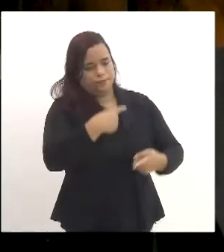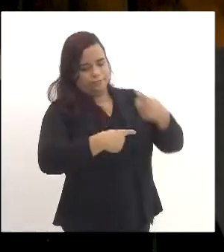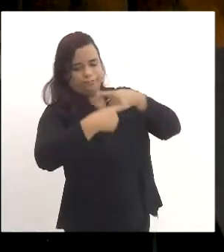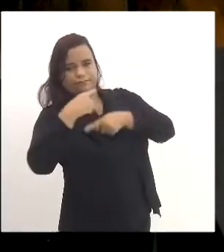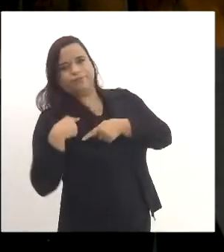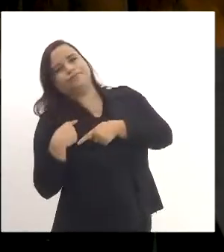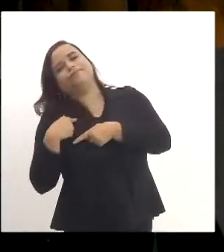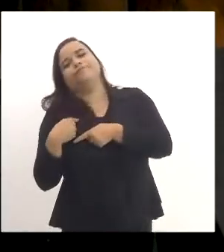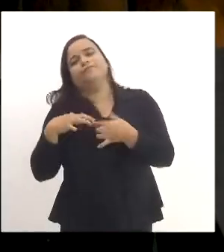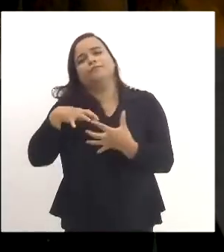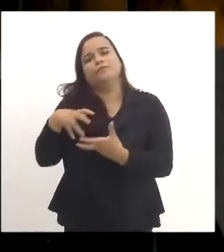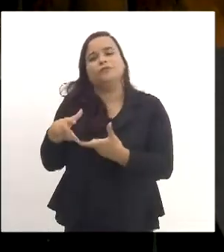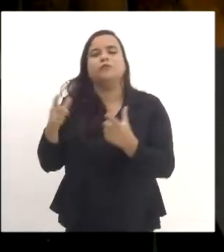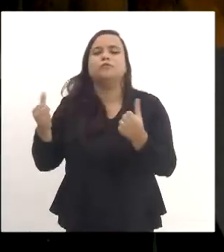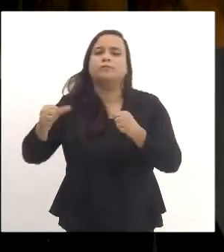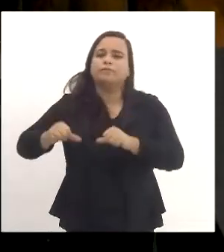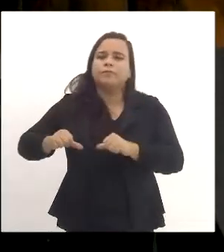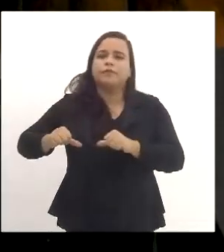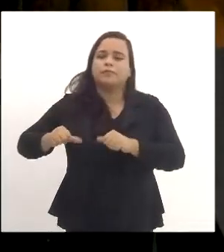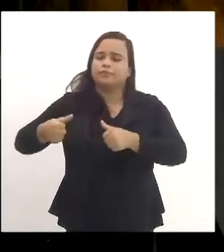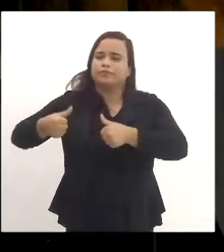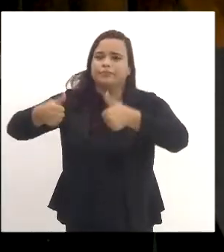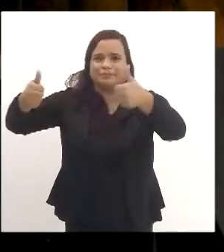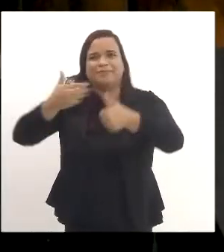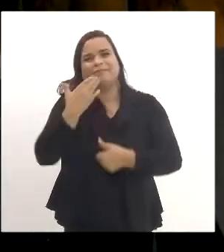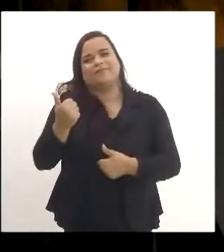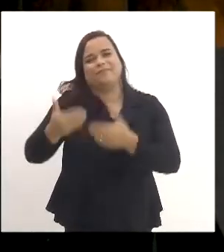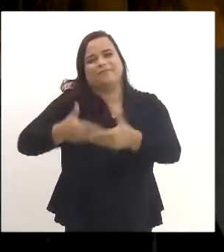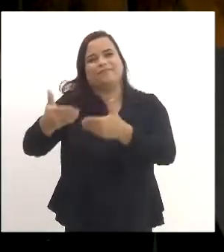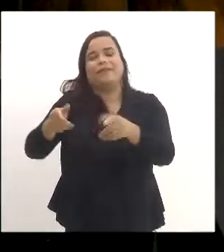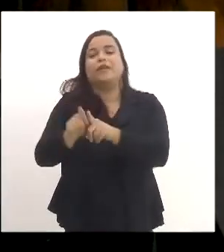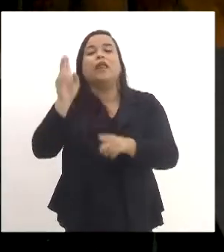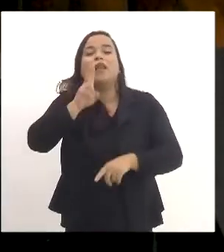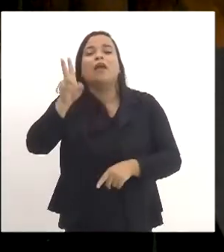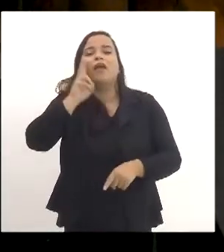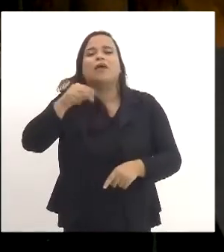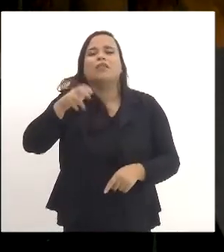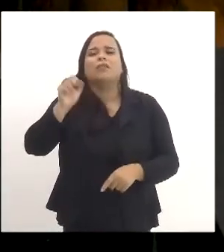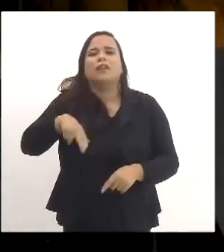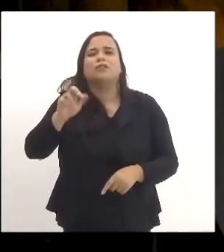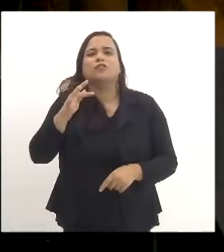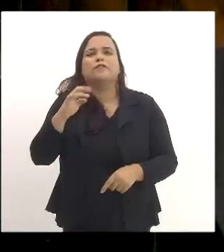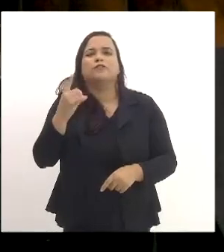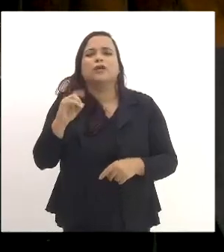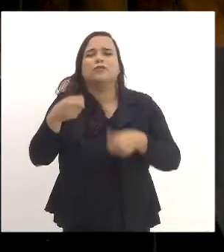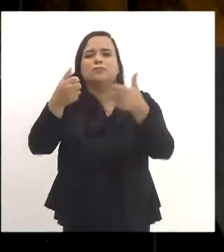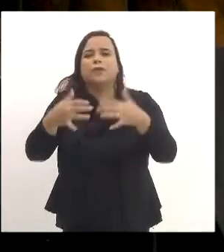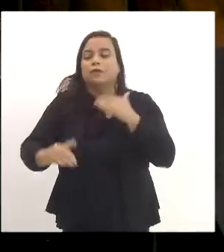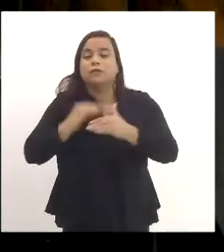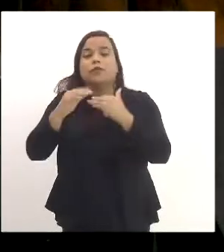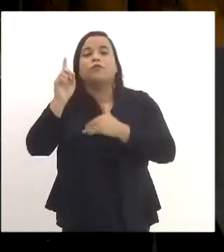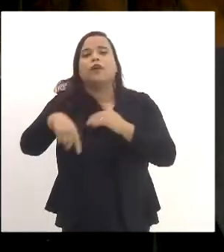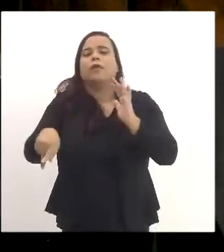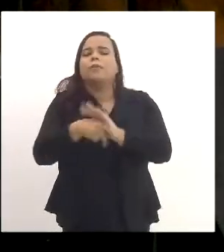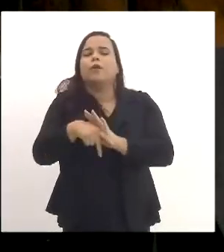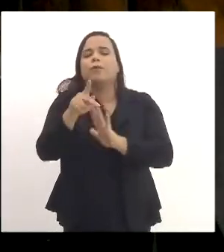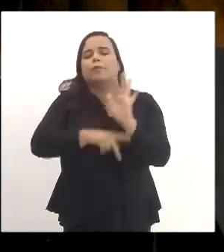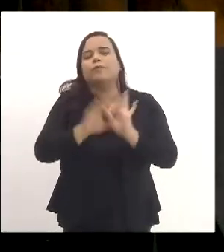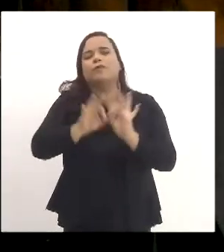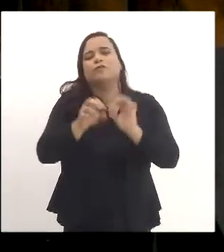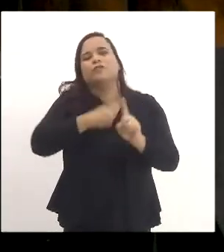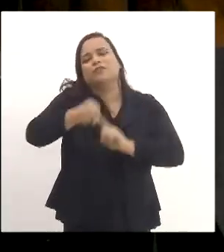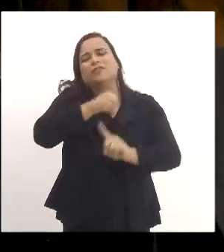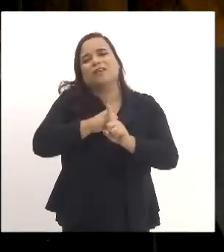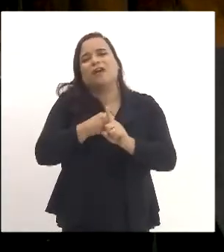sempre Celso Furtado. O que caracteriza o desenvolvimento é o projeto social subjacente. Ora, não se